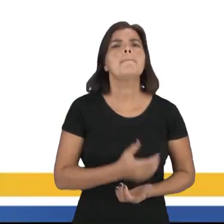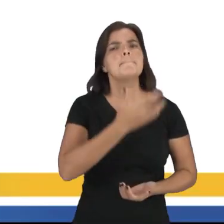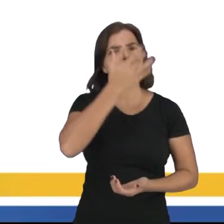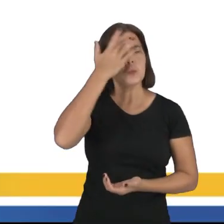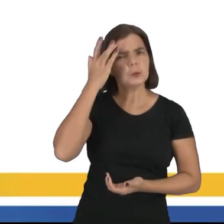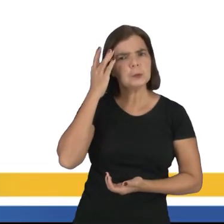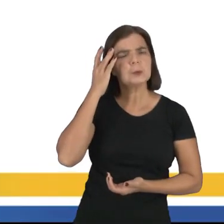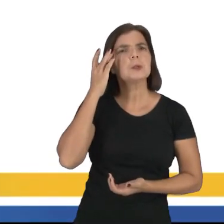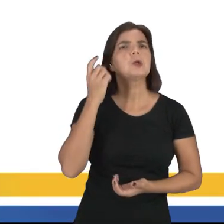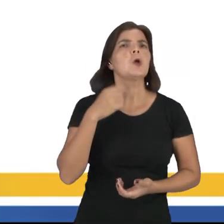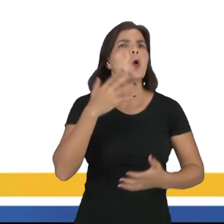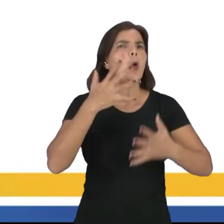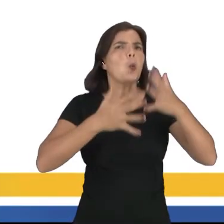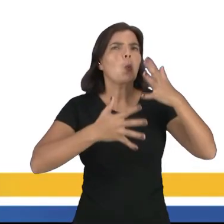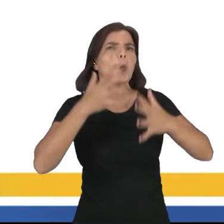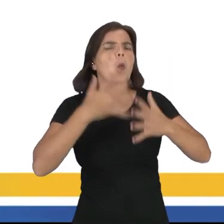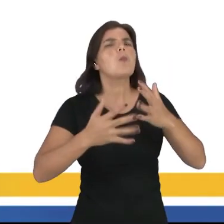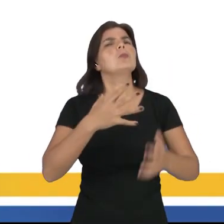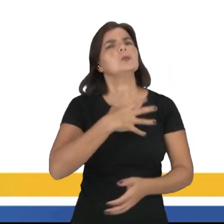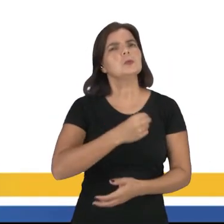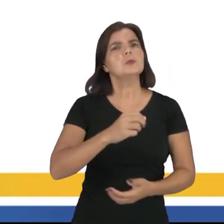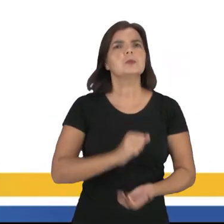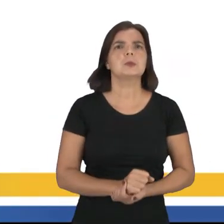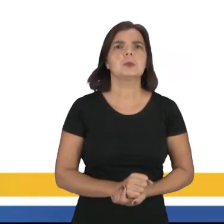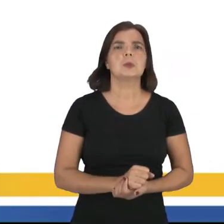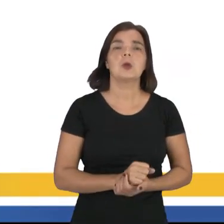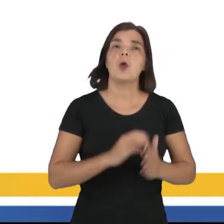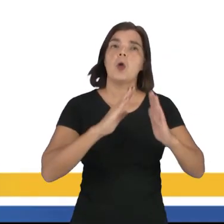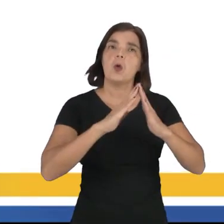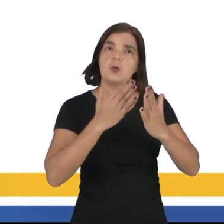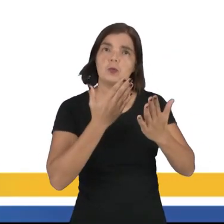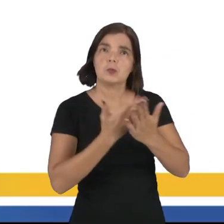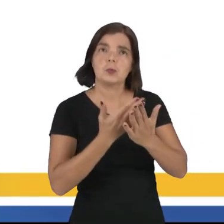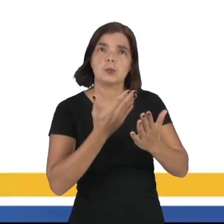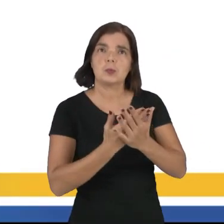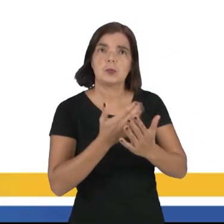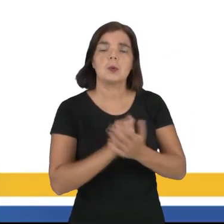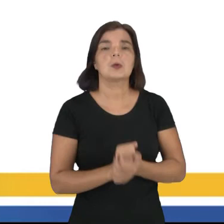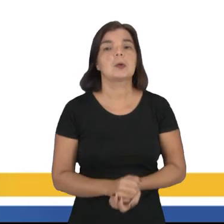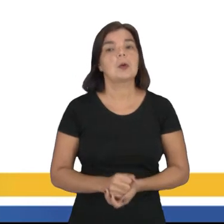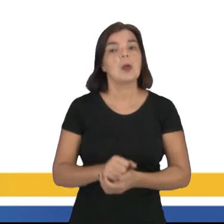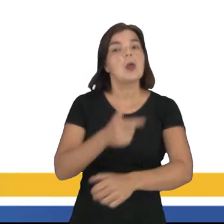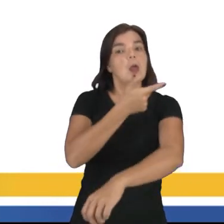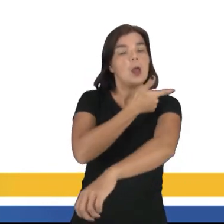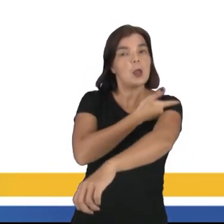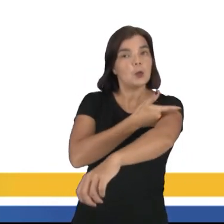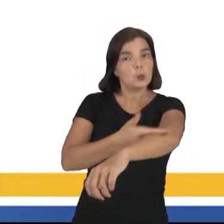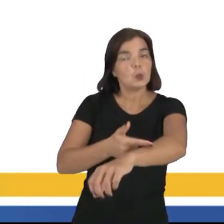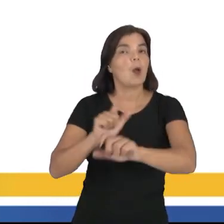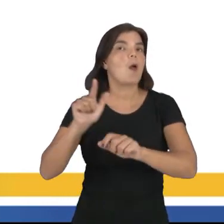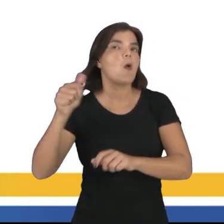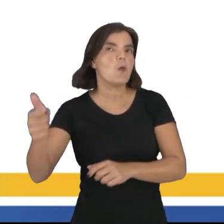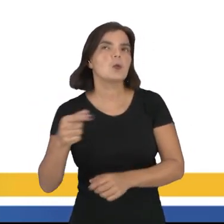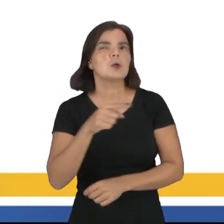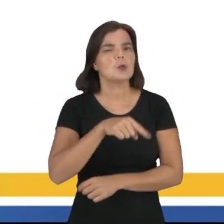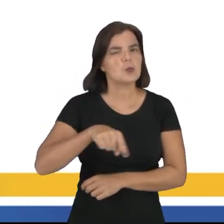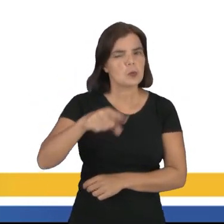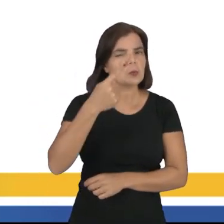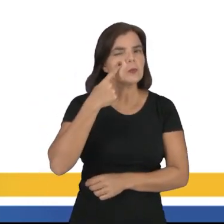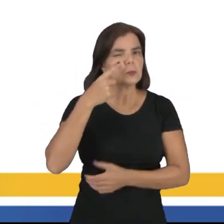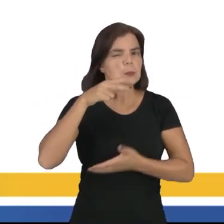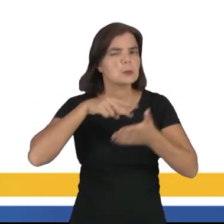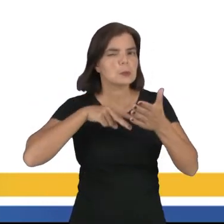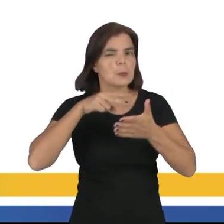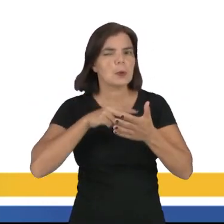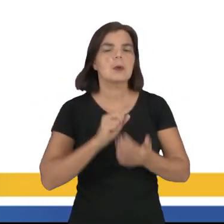Muita gente confunde filho. Escolaridade é uma coisa, educação é outra. Quando você lê